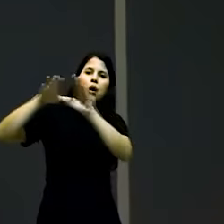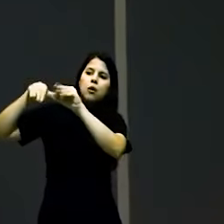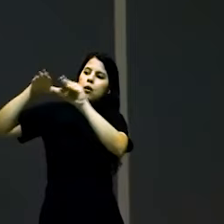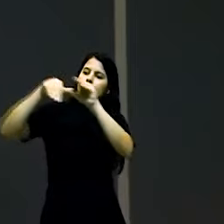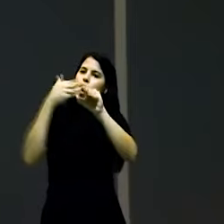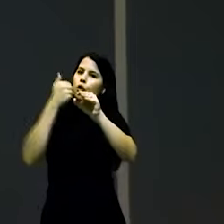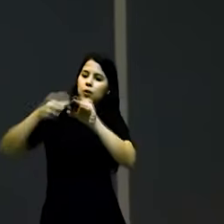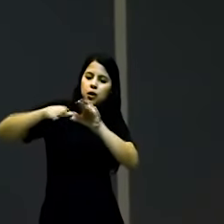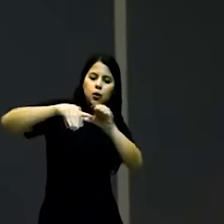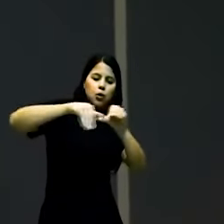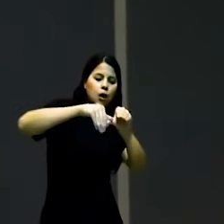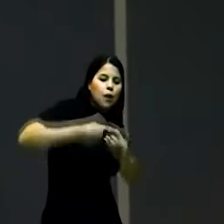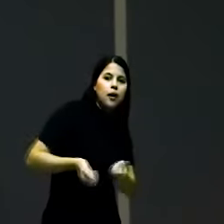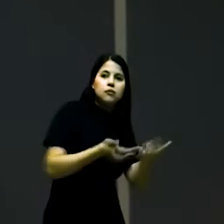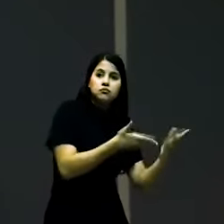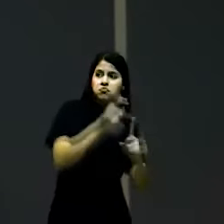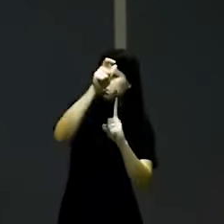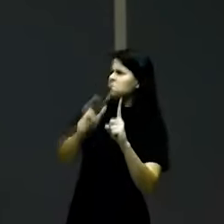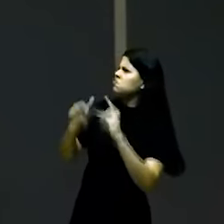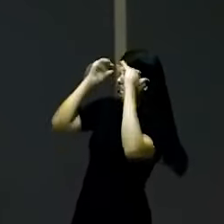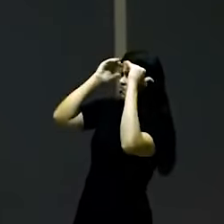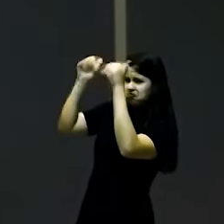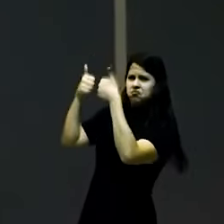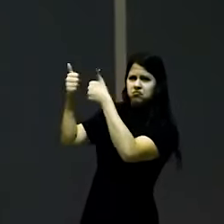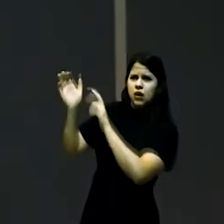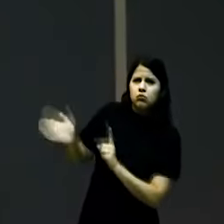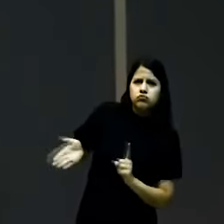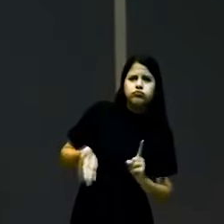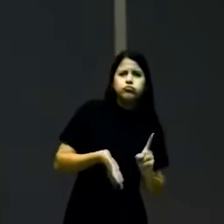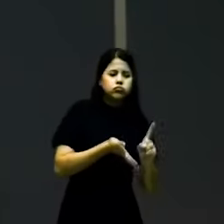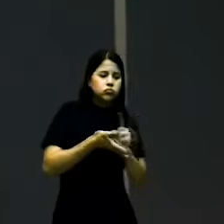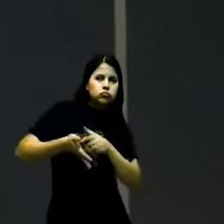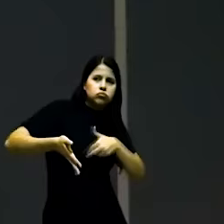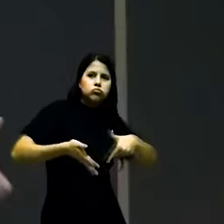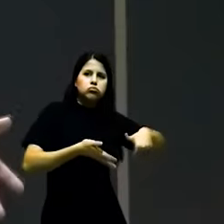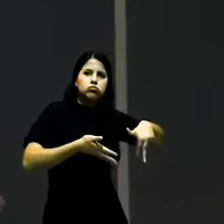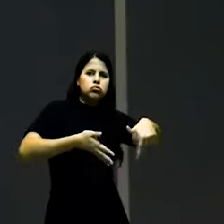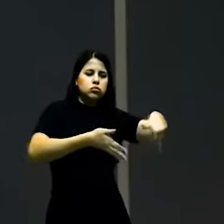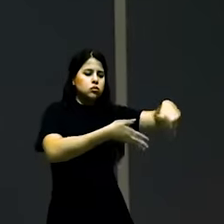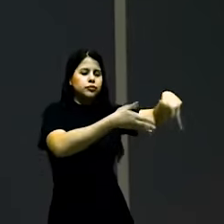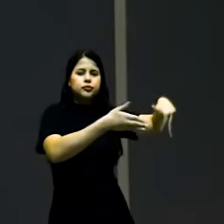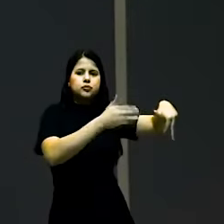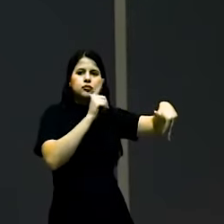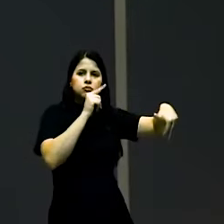foi. Até que chegou uma hora que a água do ribeiro secou, não tinha